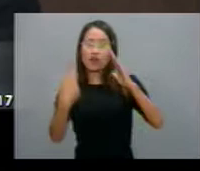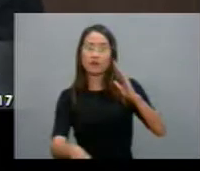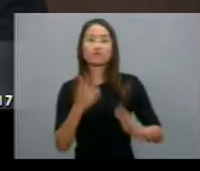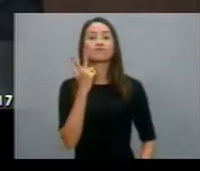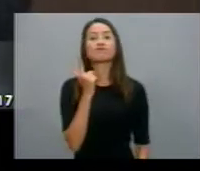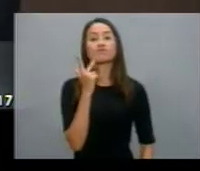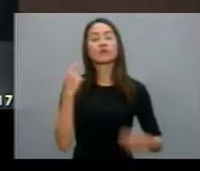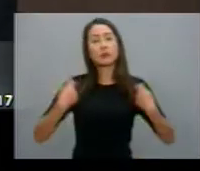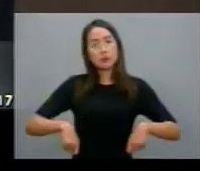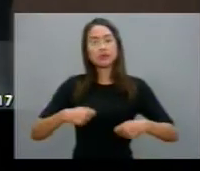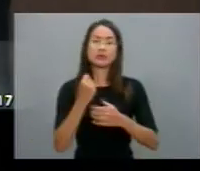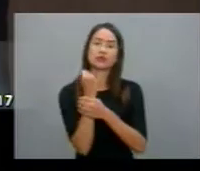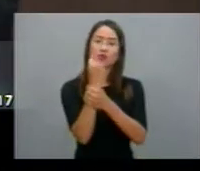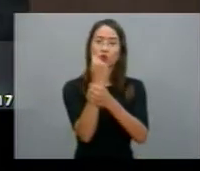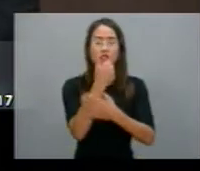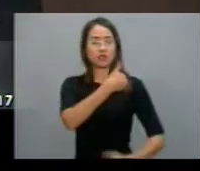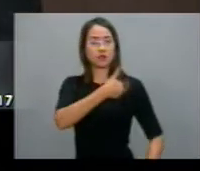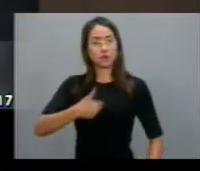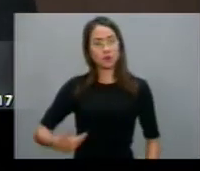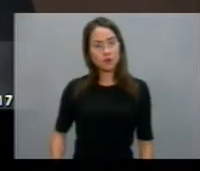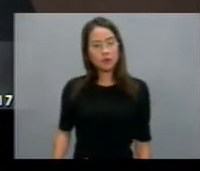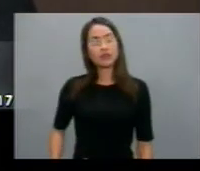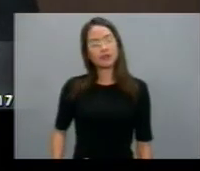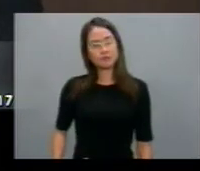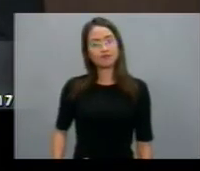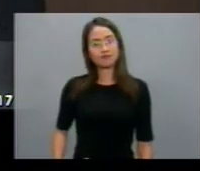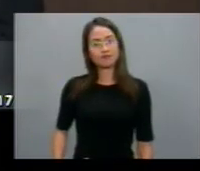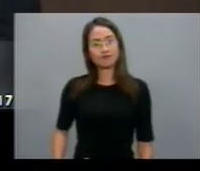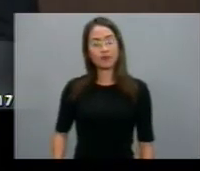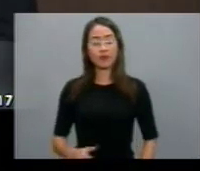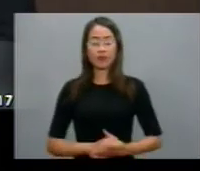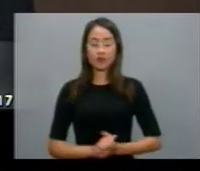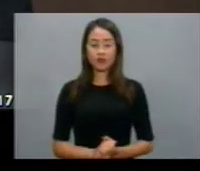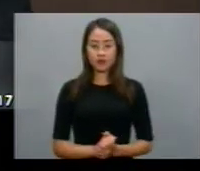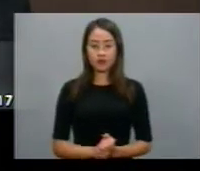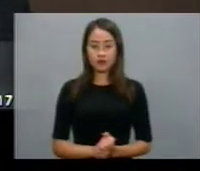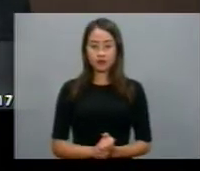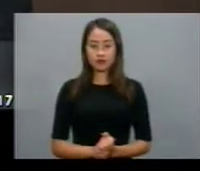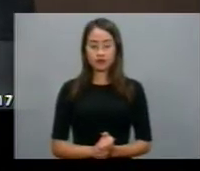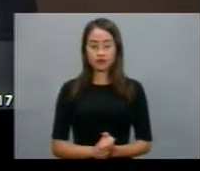o sistema de justiça, com a administração penitenciária.